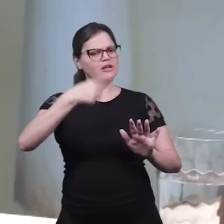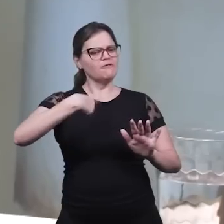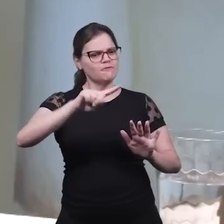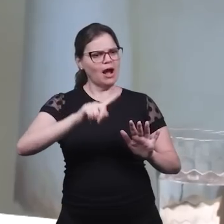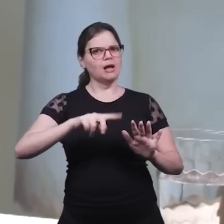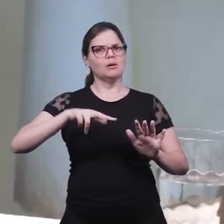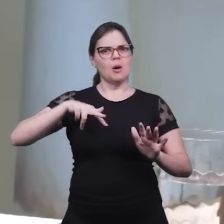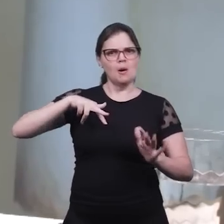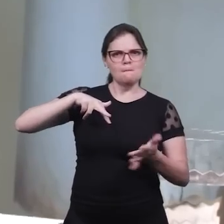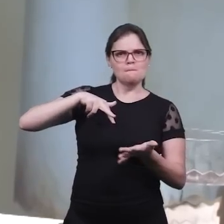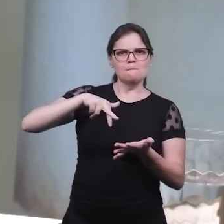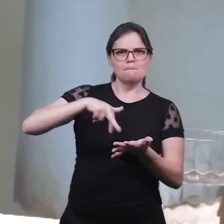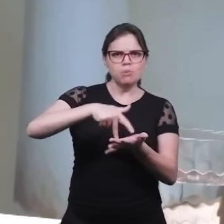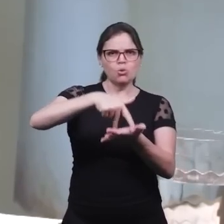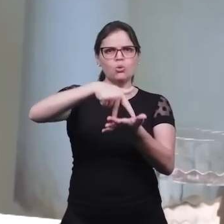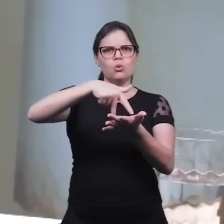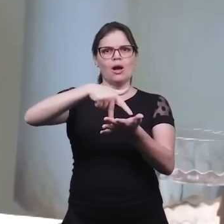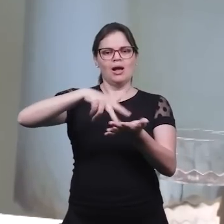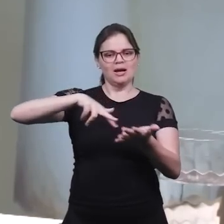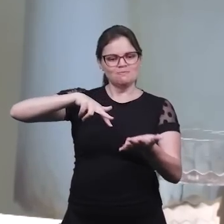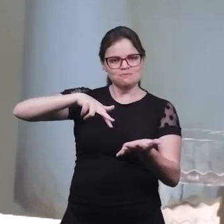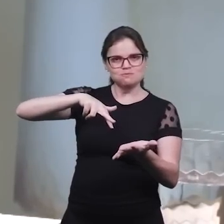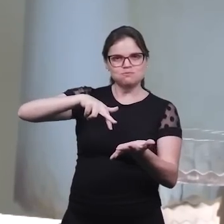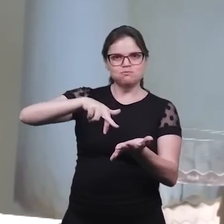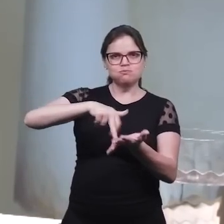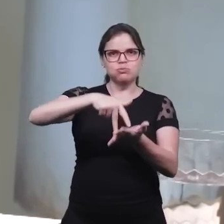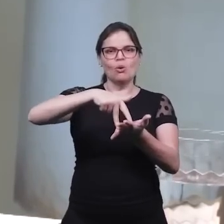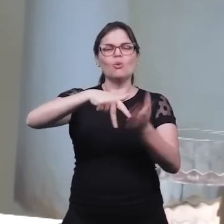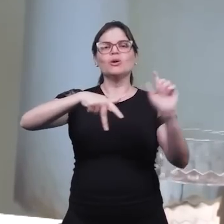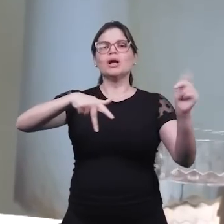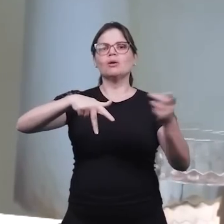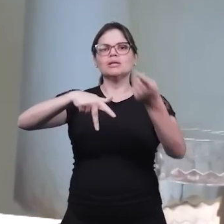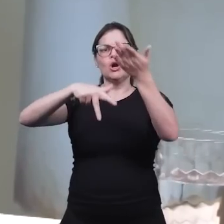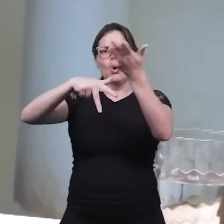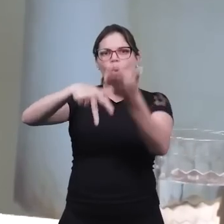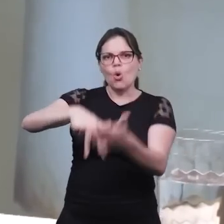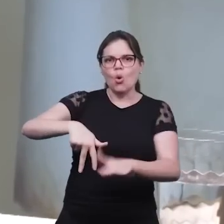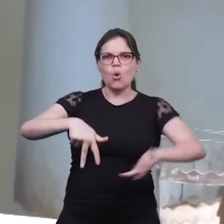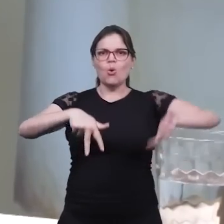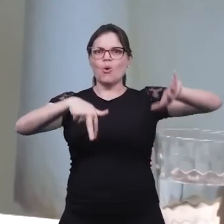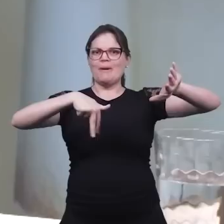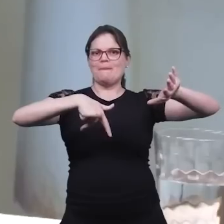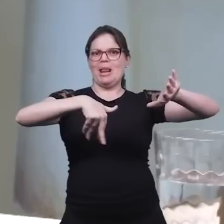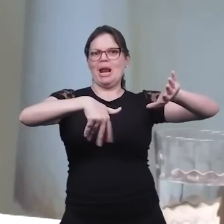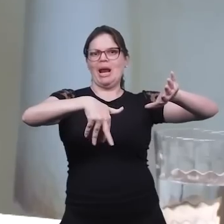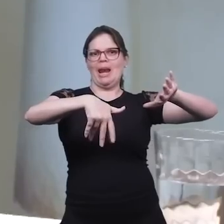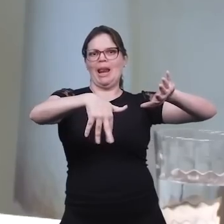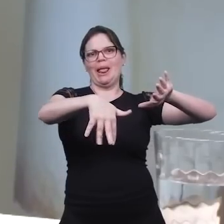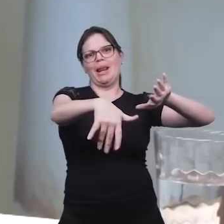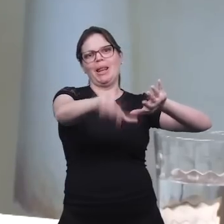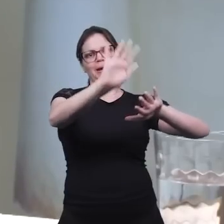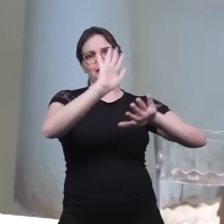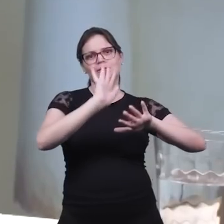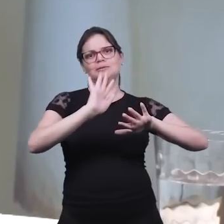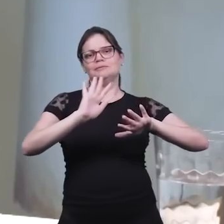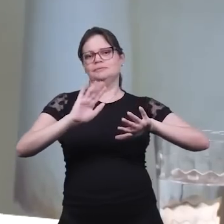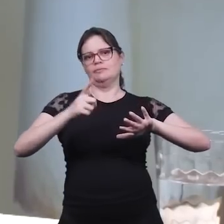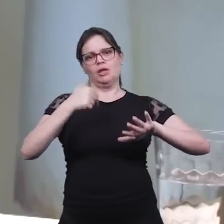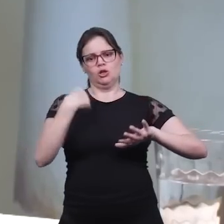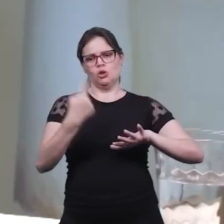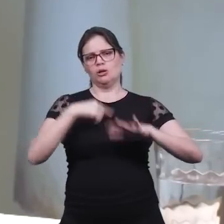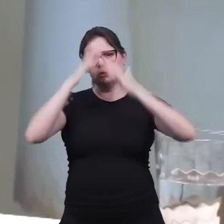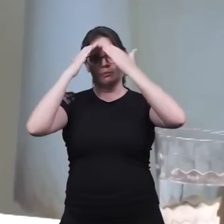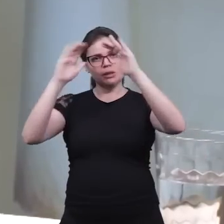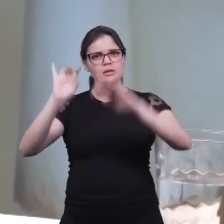seja, marchar era com o povo, abrir o mar era com Deus. Então, a nossa missão é só, tem que marchar. Quem vai fazer o milagre, Deus vai fazer o milagre,